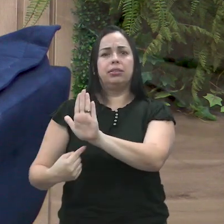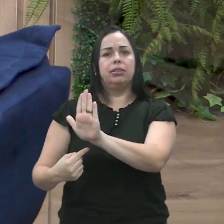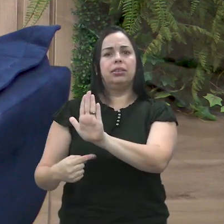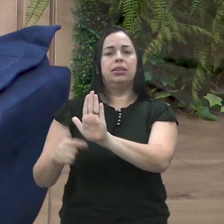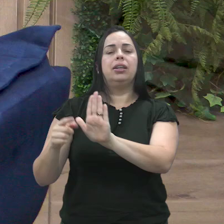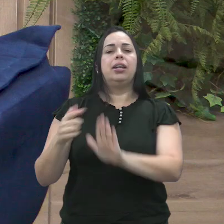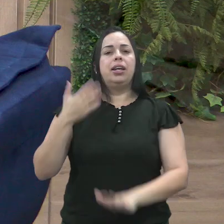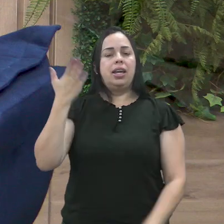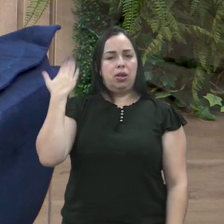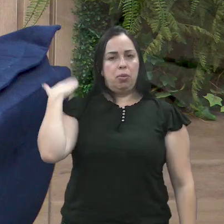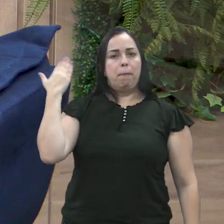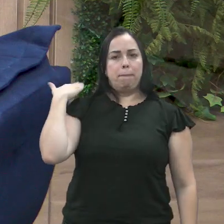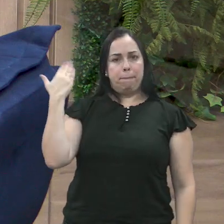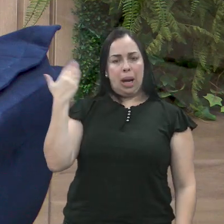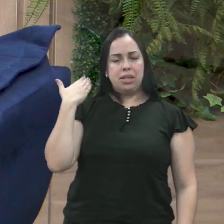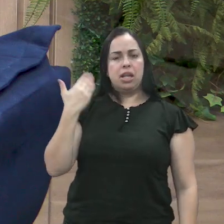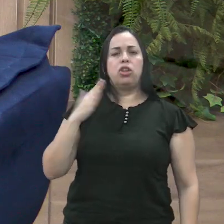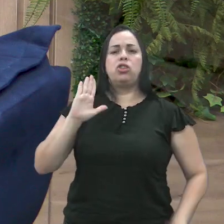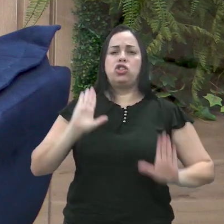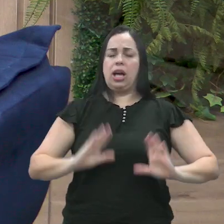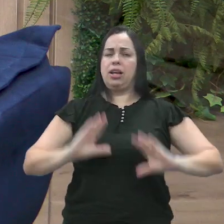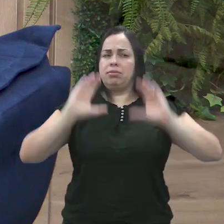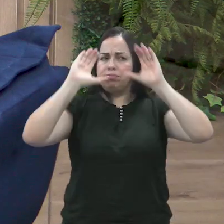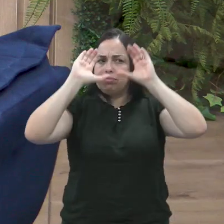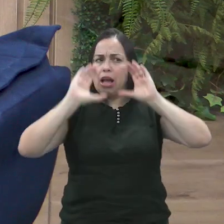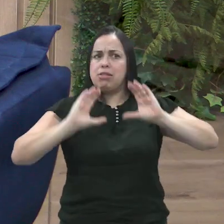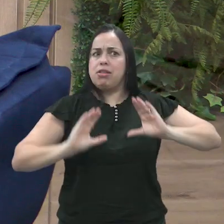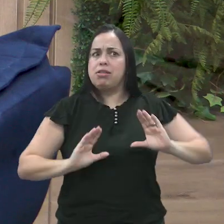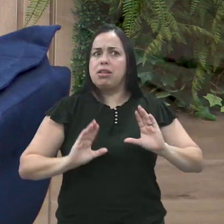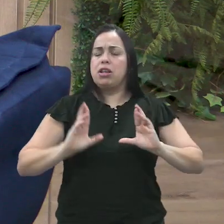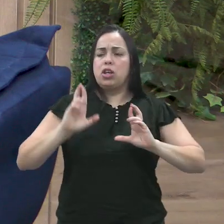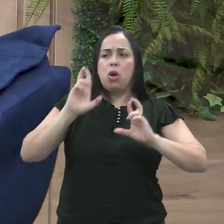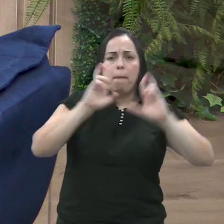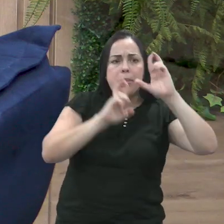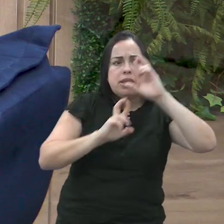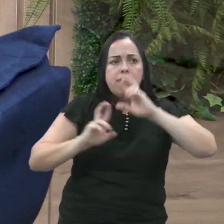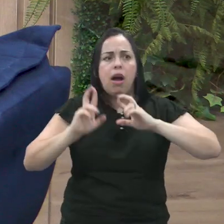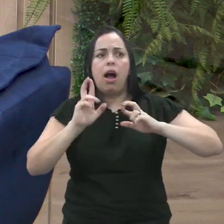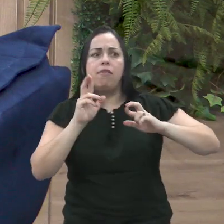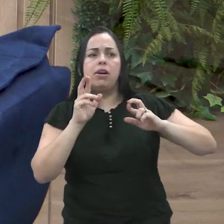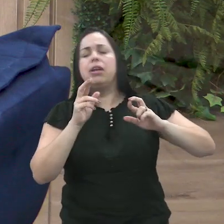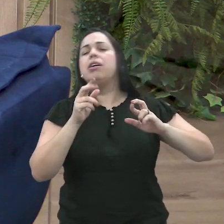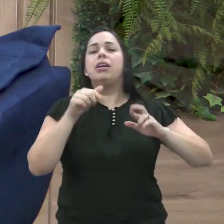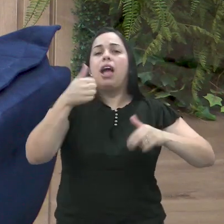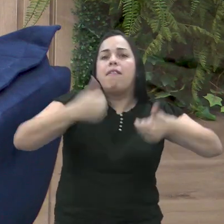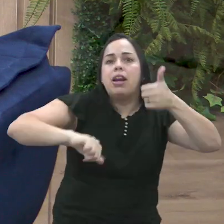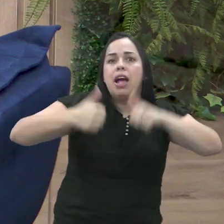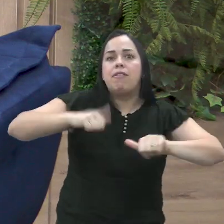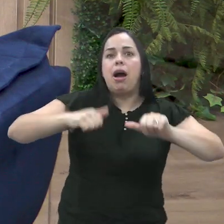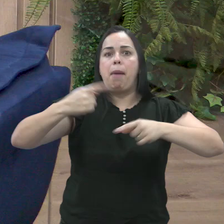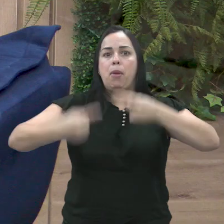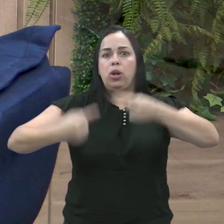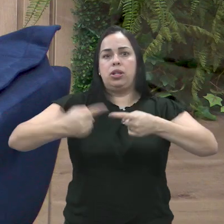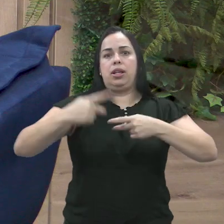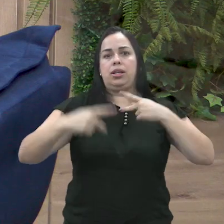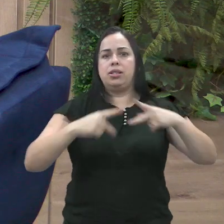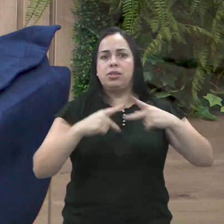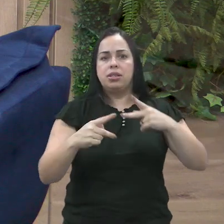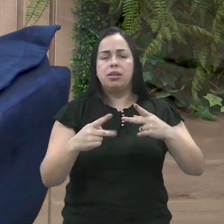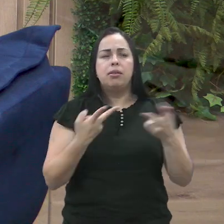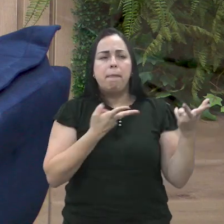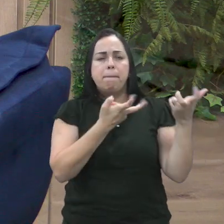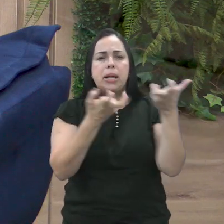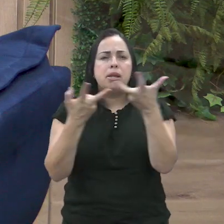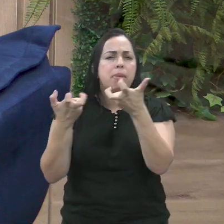vezes, eu mesmo antes de ser vereador, como um cidadão que observava a política, não só de São José dos Campos, mas no Brasil, a